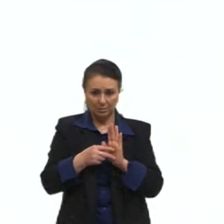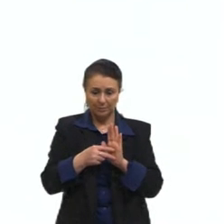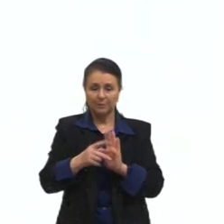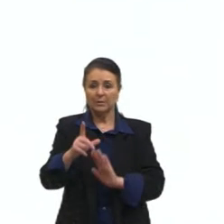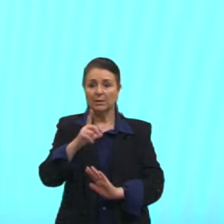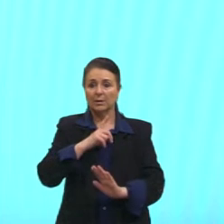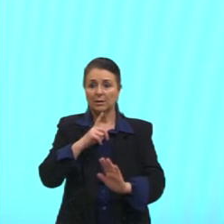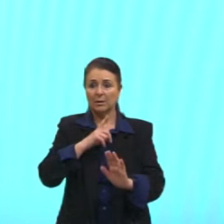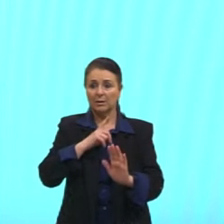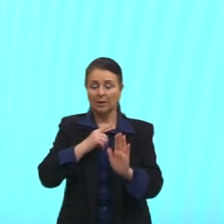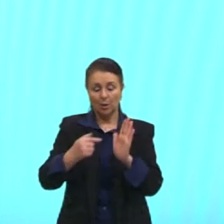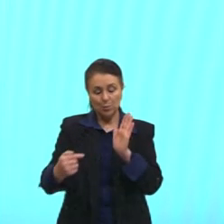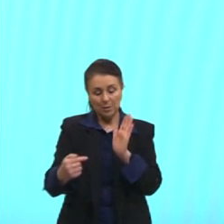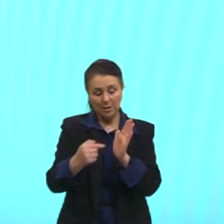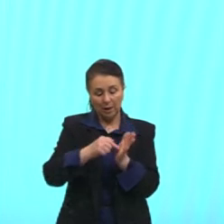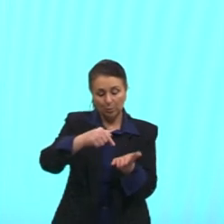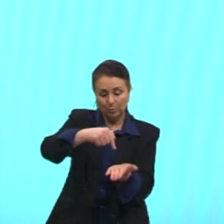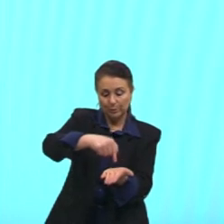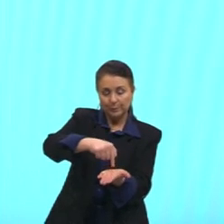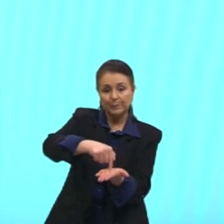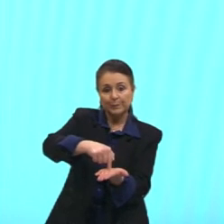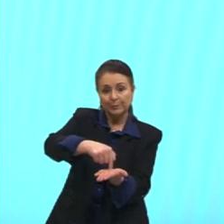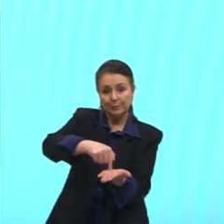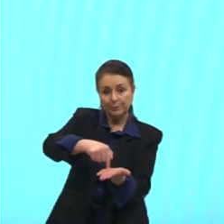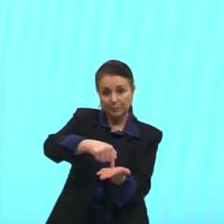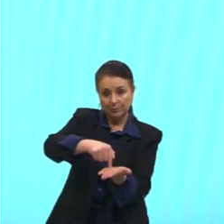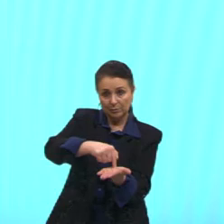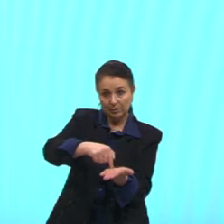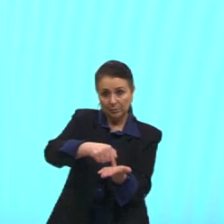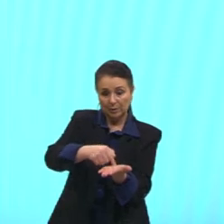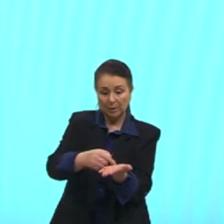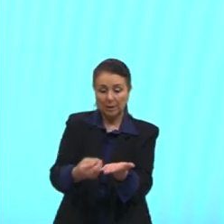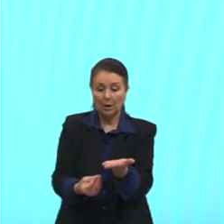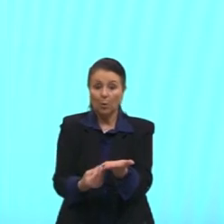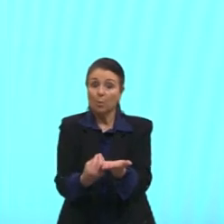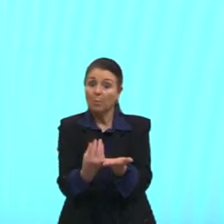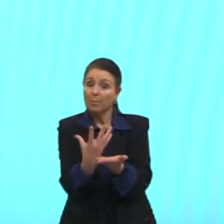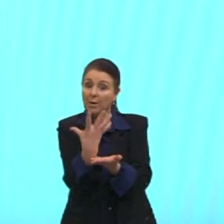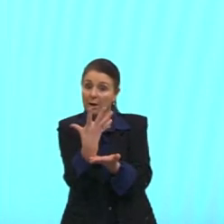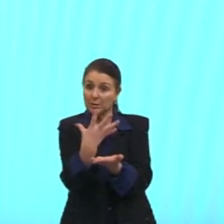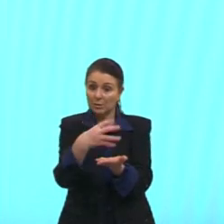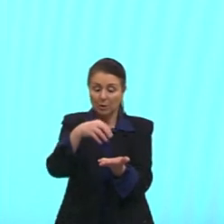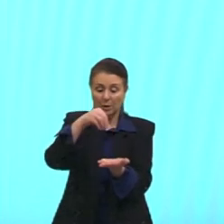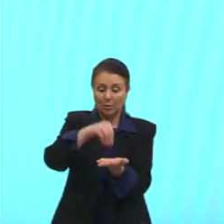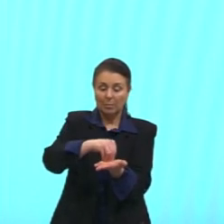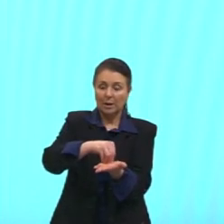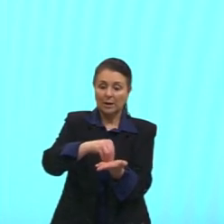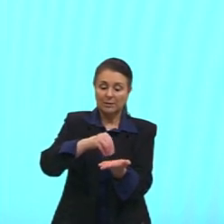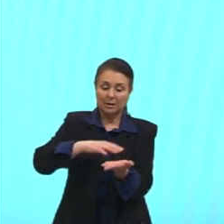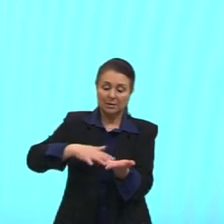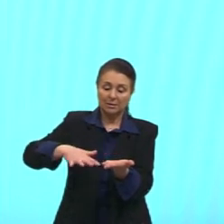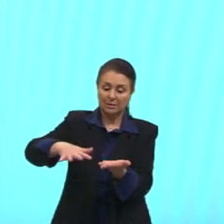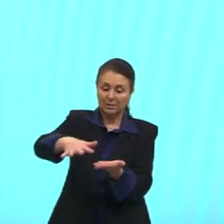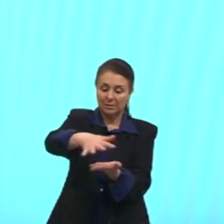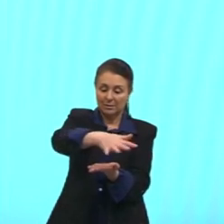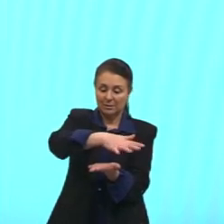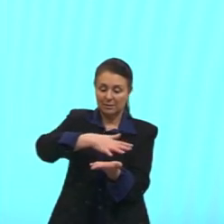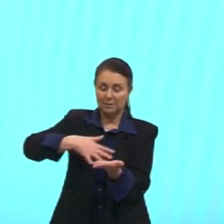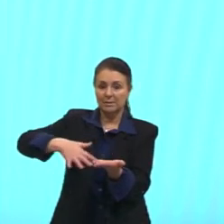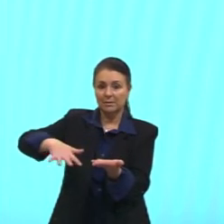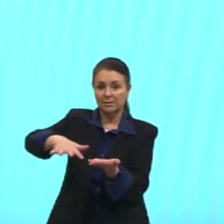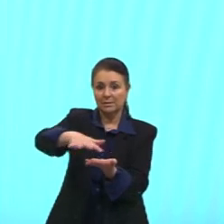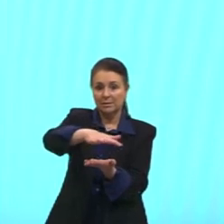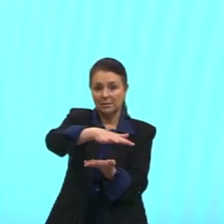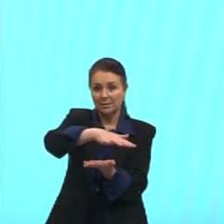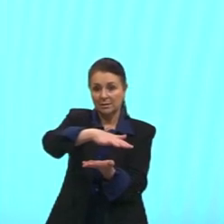tem então um ponto central, que é a nossa fonte primária desse movimento, e aí eu desenhei a minha primeira frente de